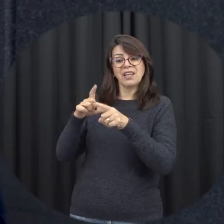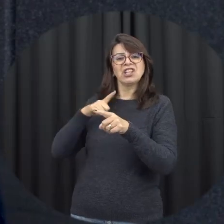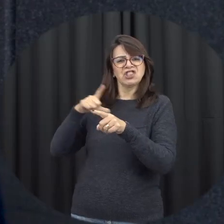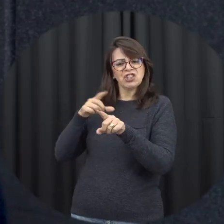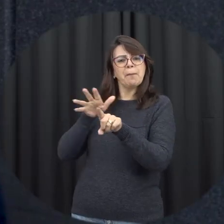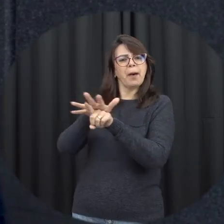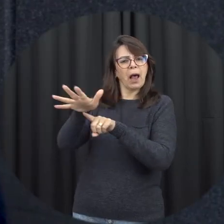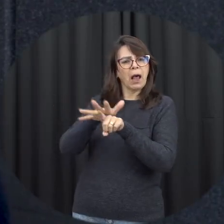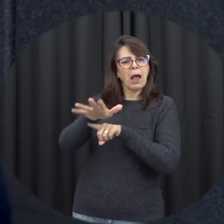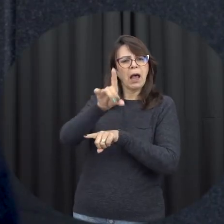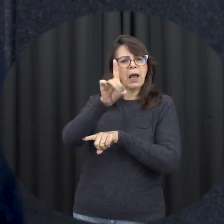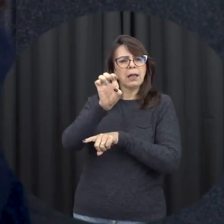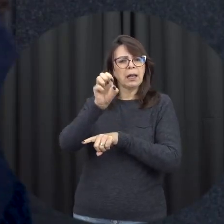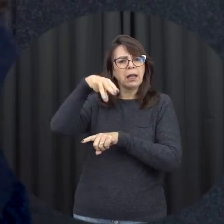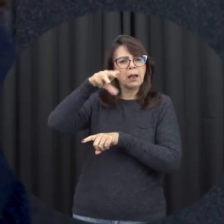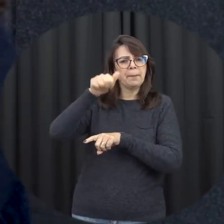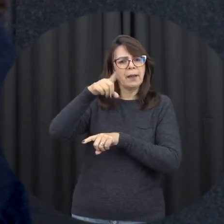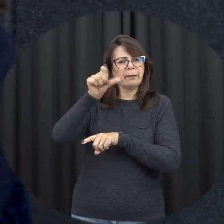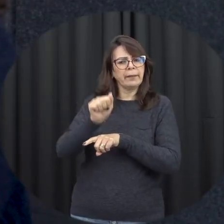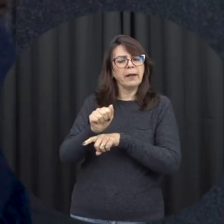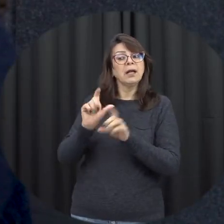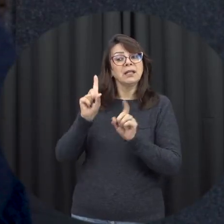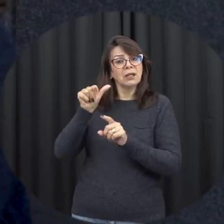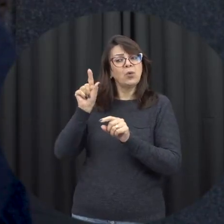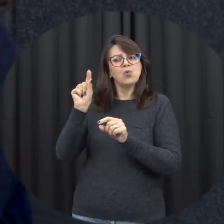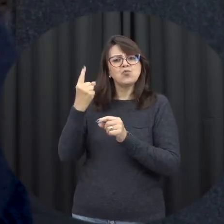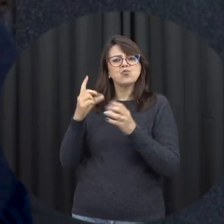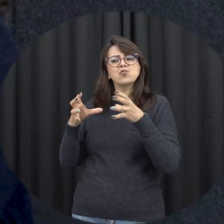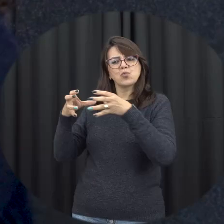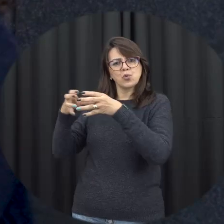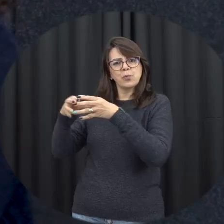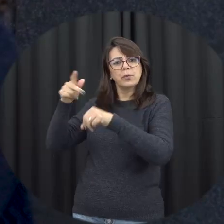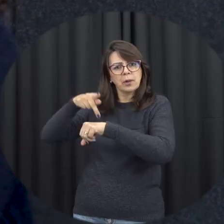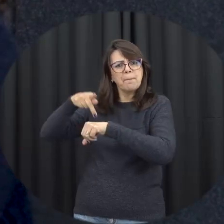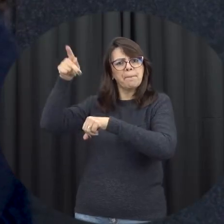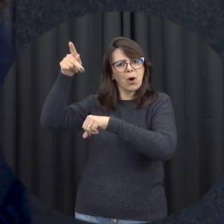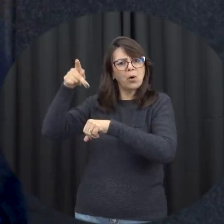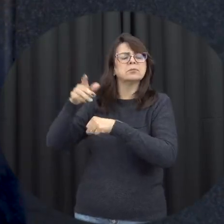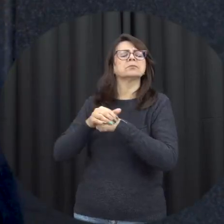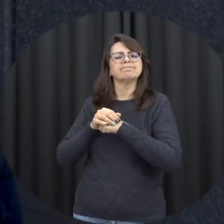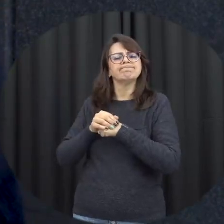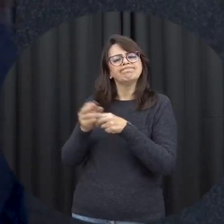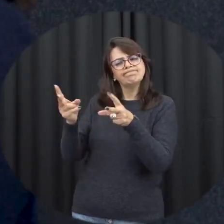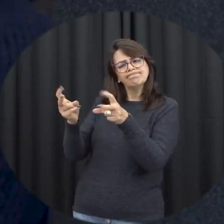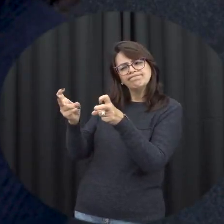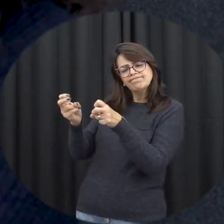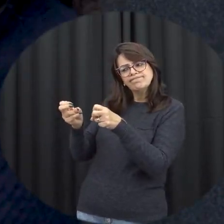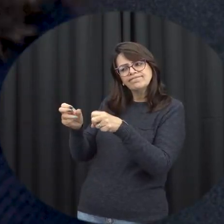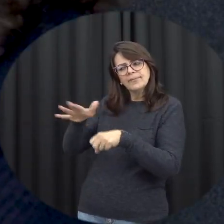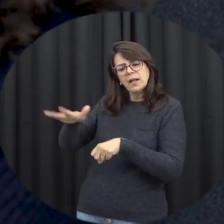essa demanda já vista pelo grupo de pós-graduados